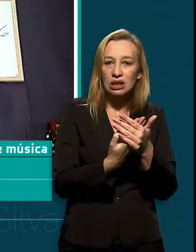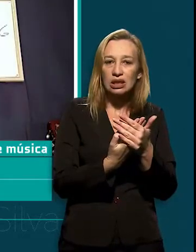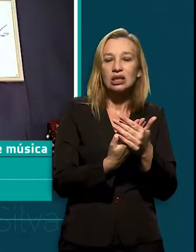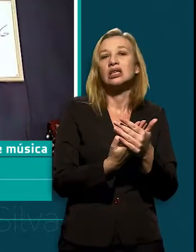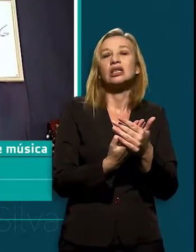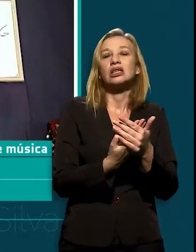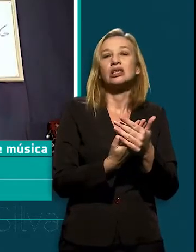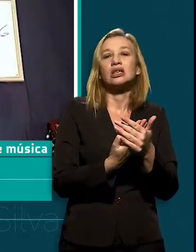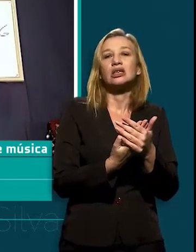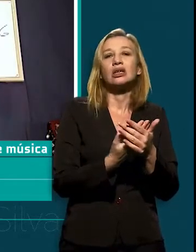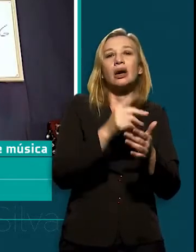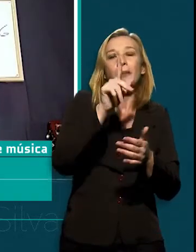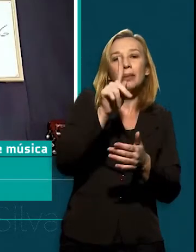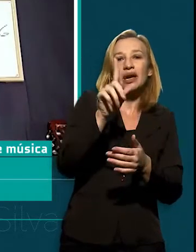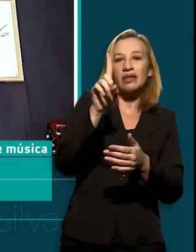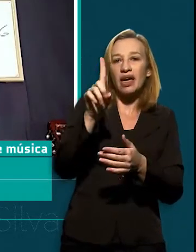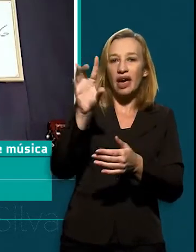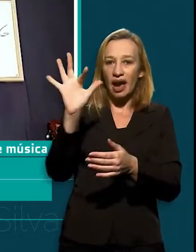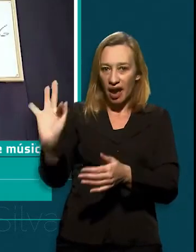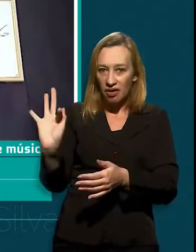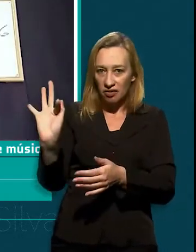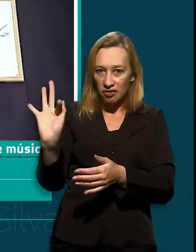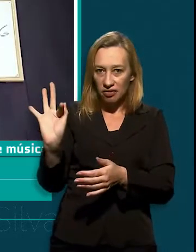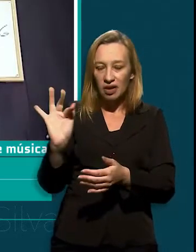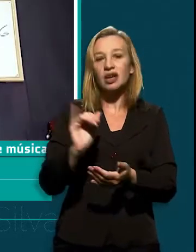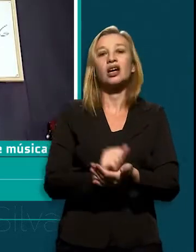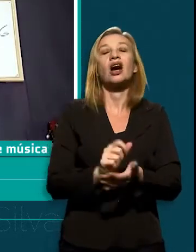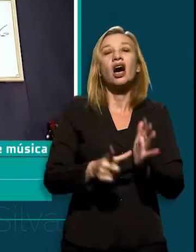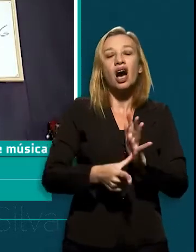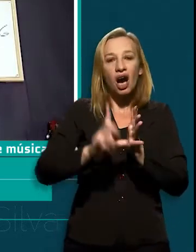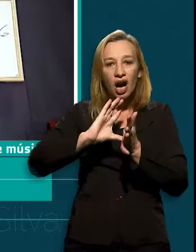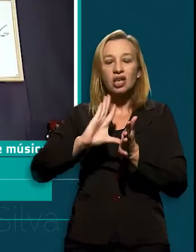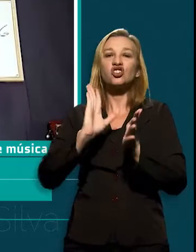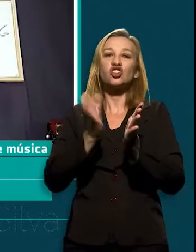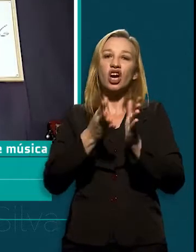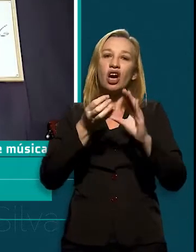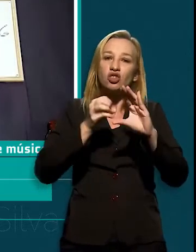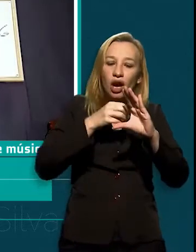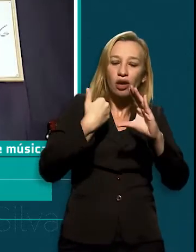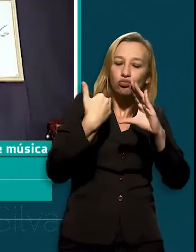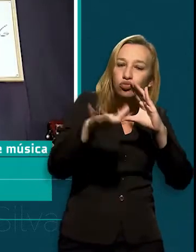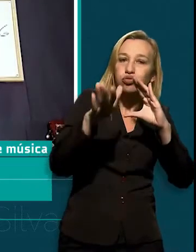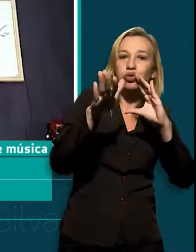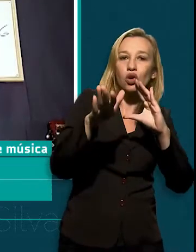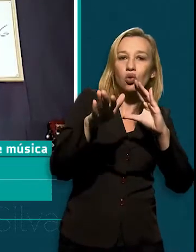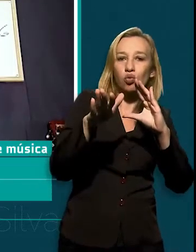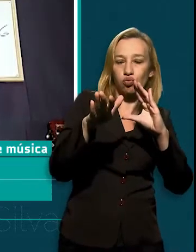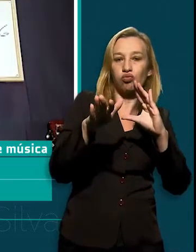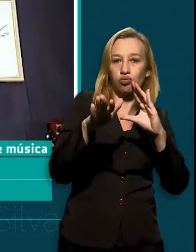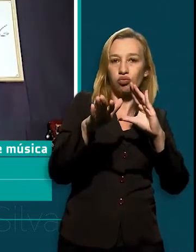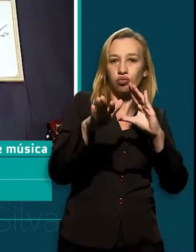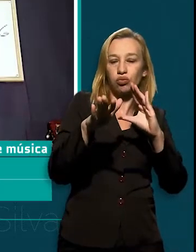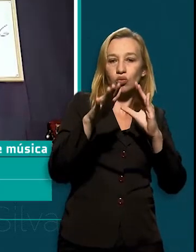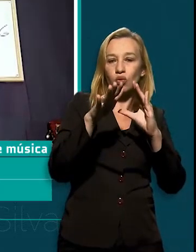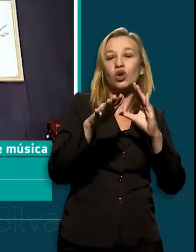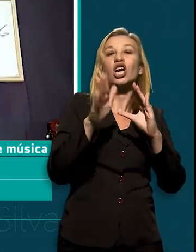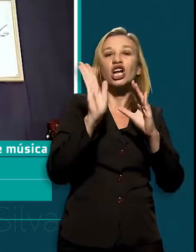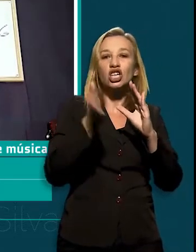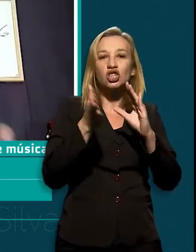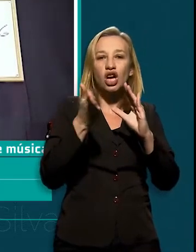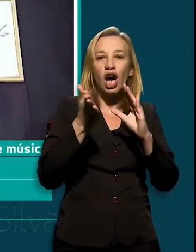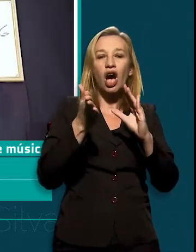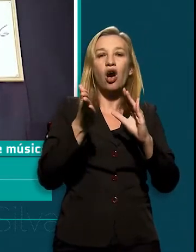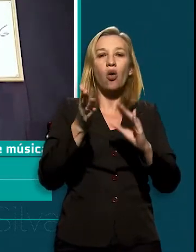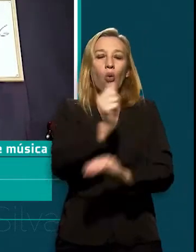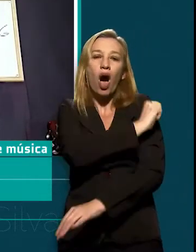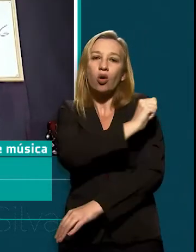em arquivos digitais, como PDF, essas coisas. Então, antes da aula, eu já envio para o aluno o arquivo, então ele já dá